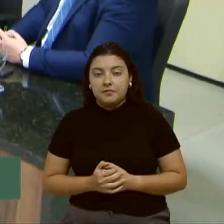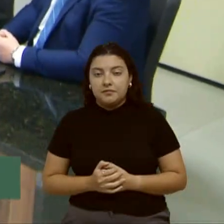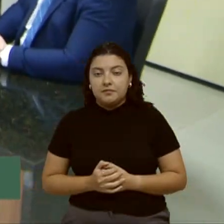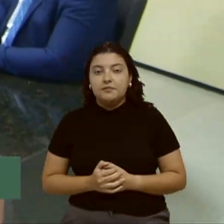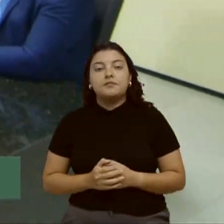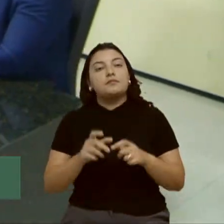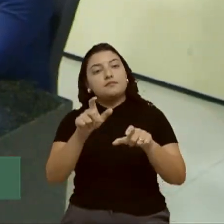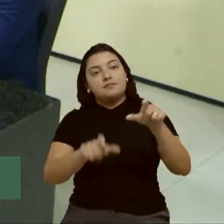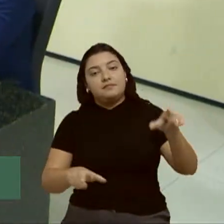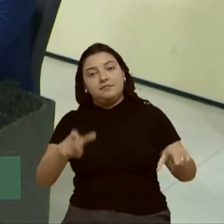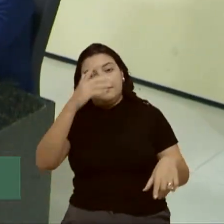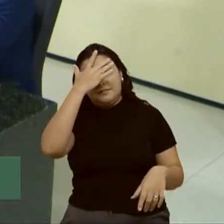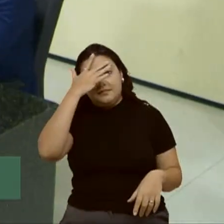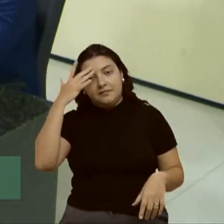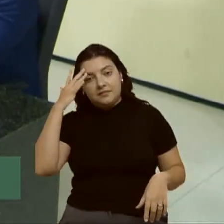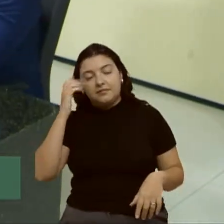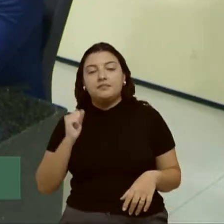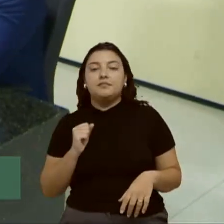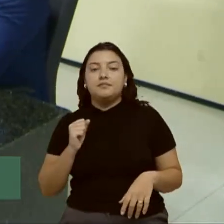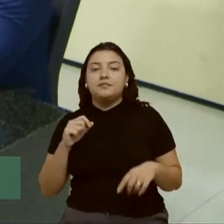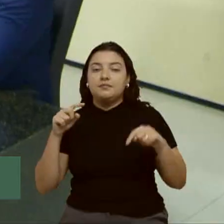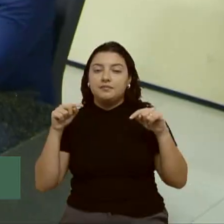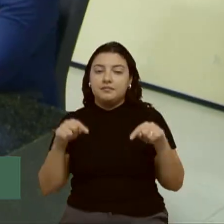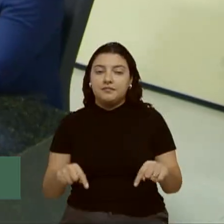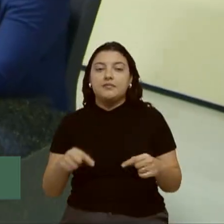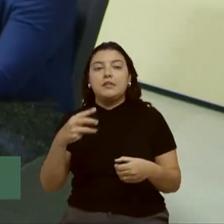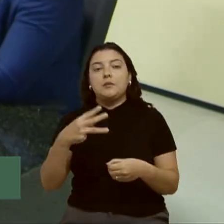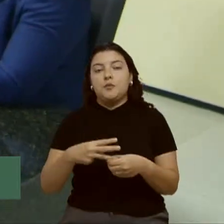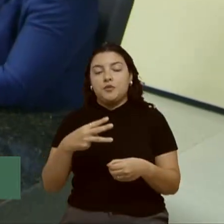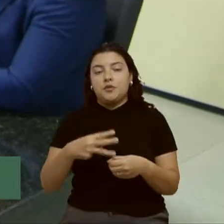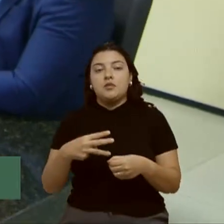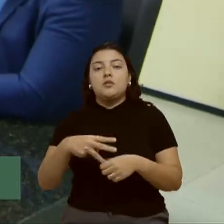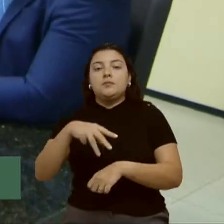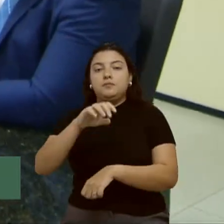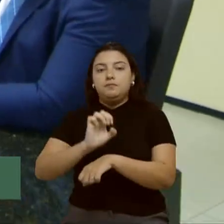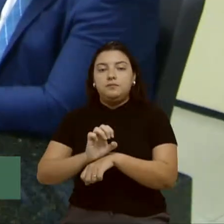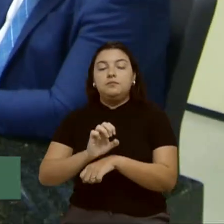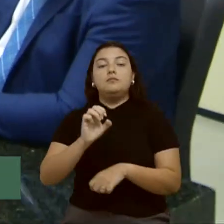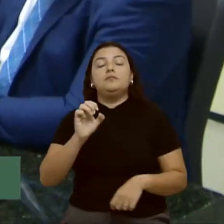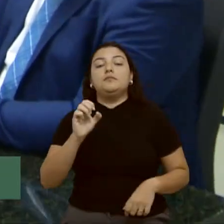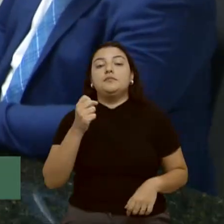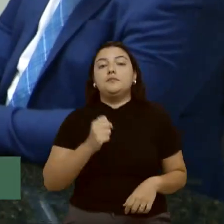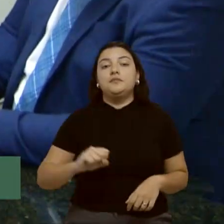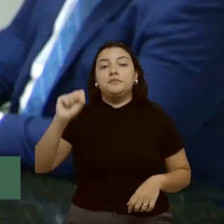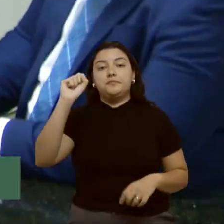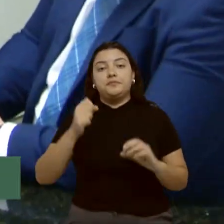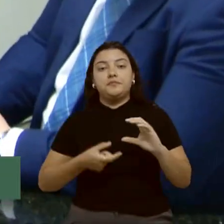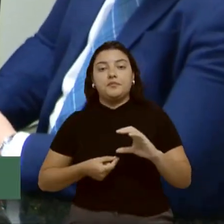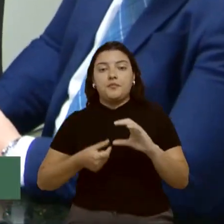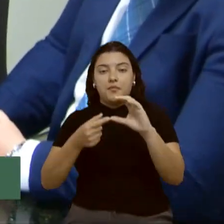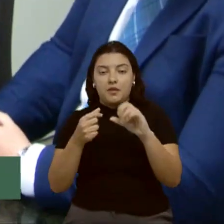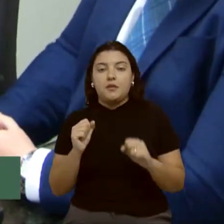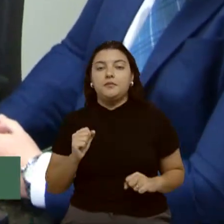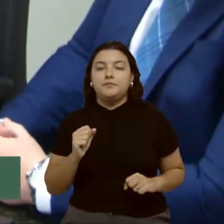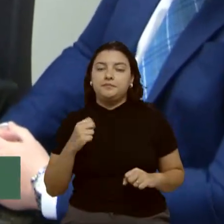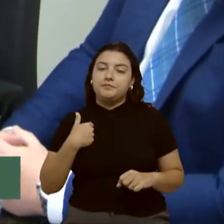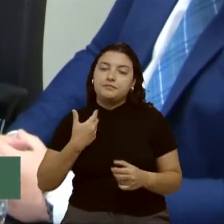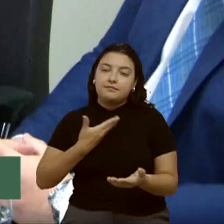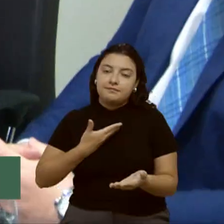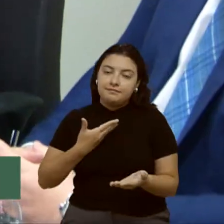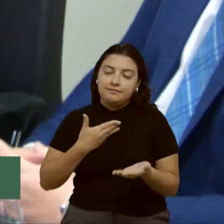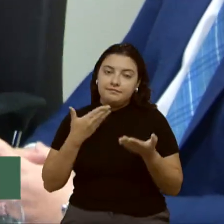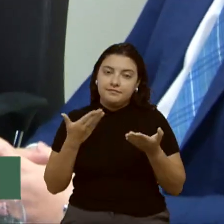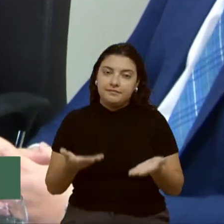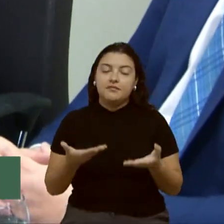aos colegas do Sistema Municipal, Estadual de Defesa do Consumidor, aos meus colegas